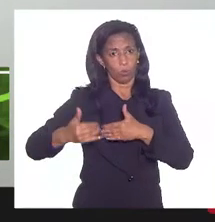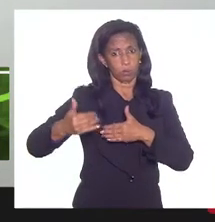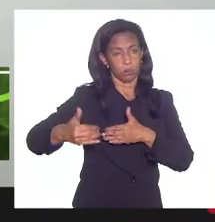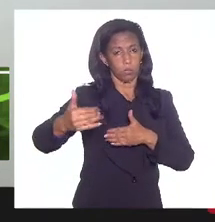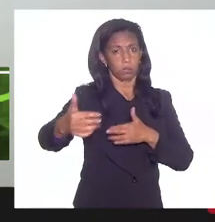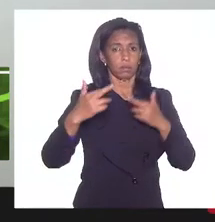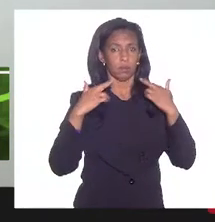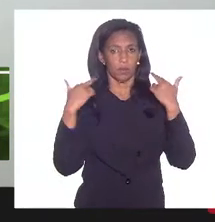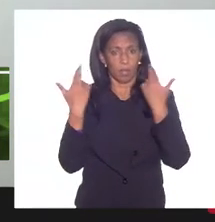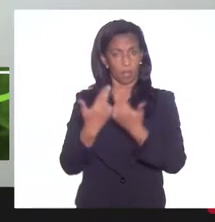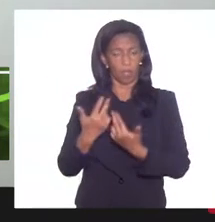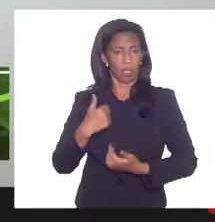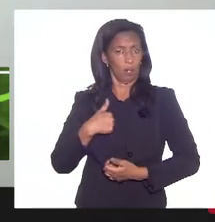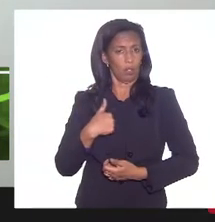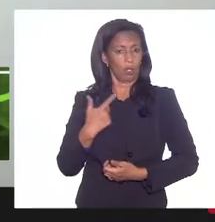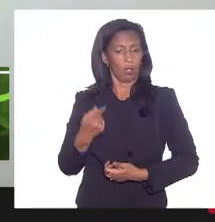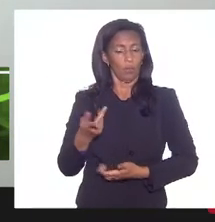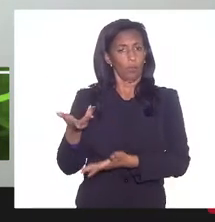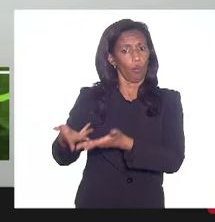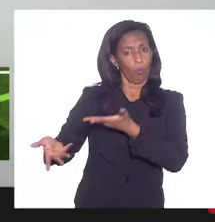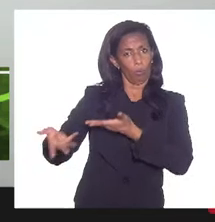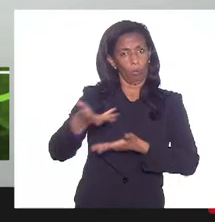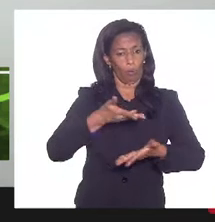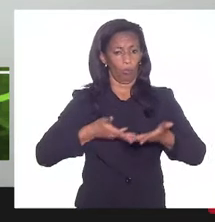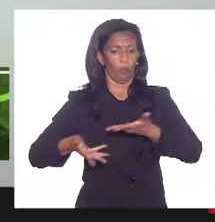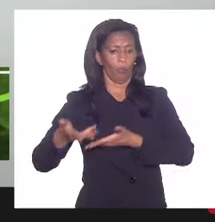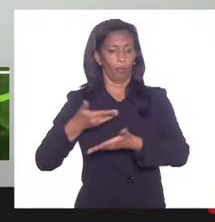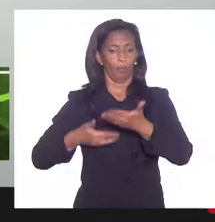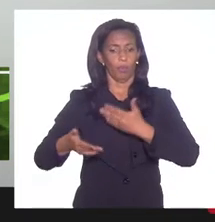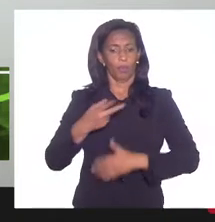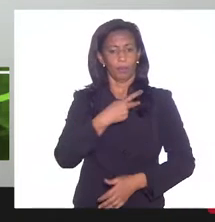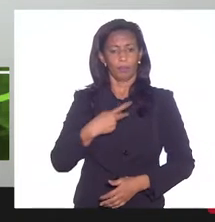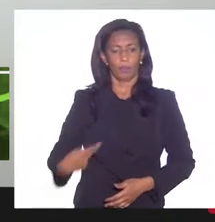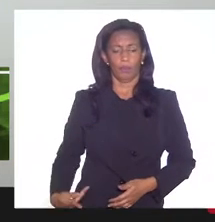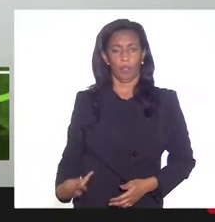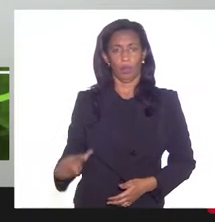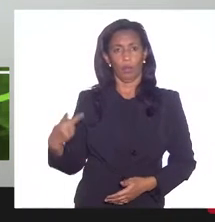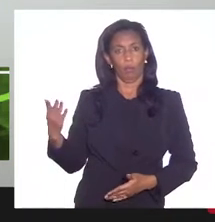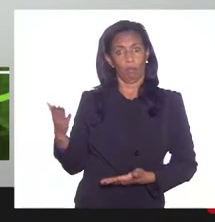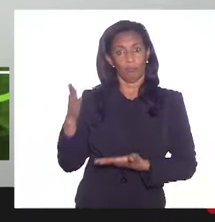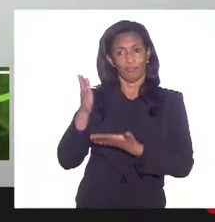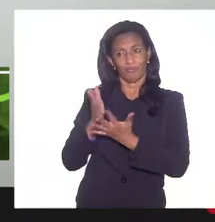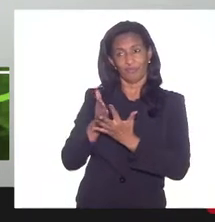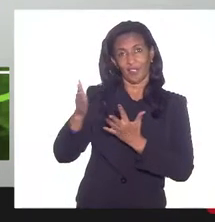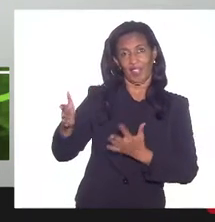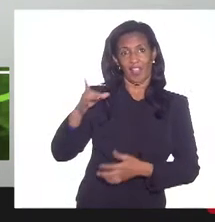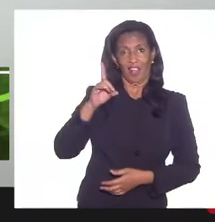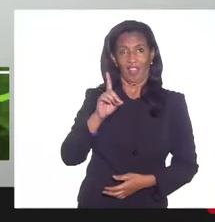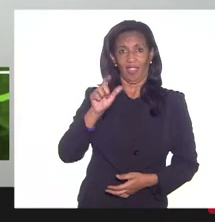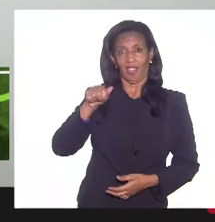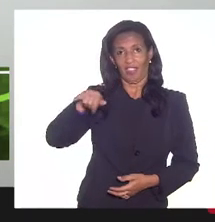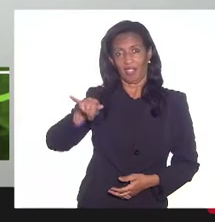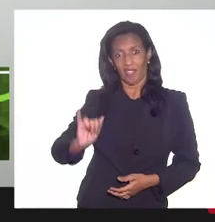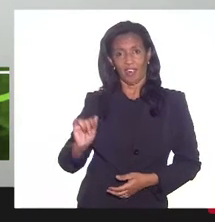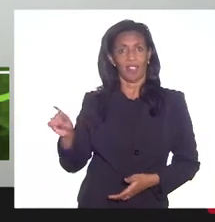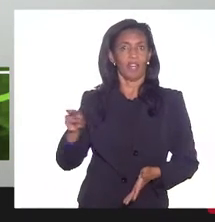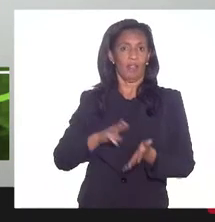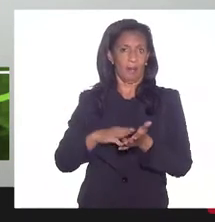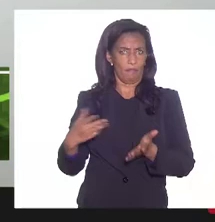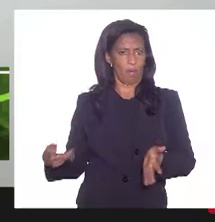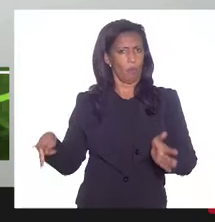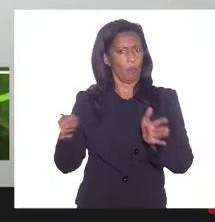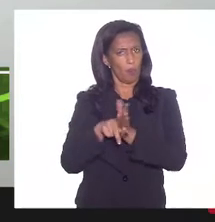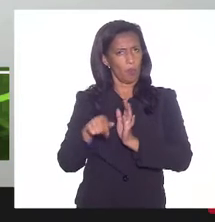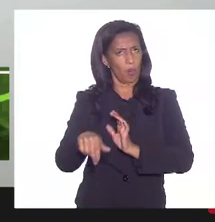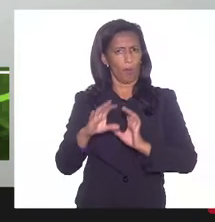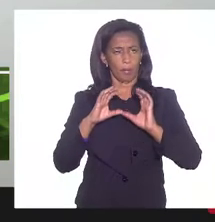audiência, eu vou compartilhar a presidência com a deputada Dani Monteiro, então já deixo esse alerta, que é membro efetivo da